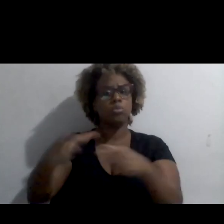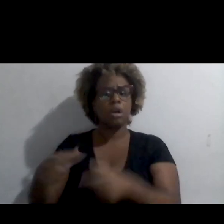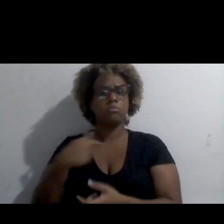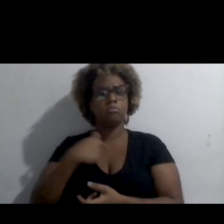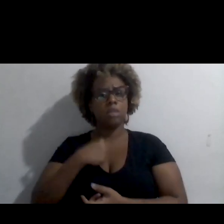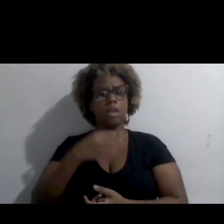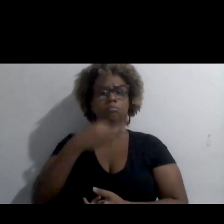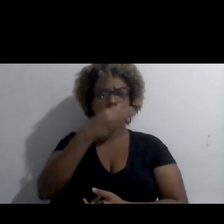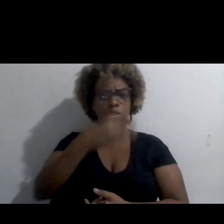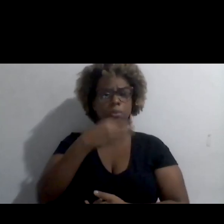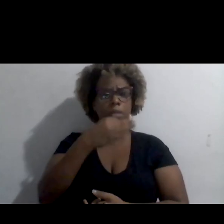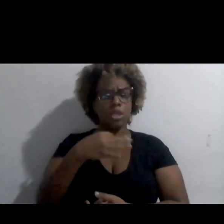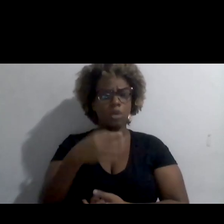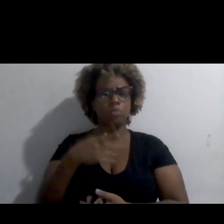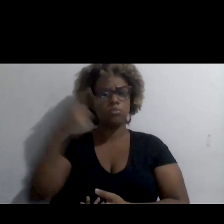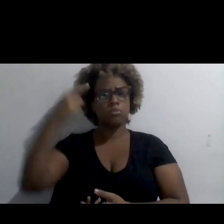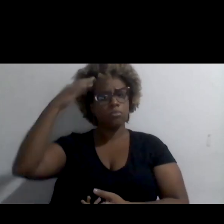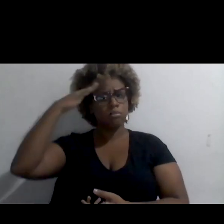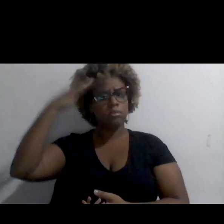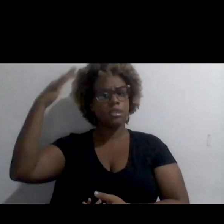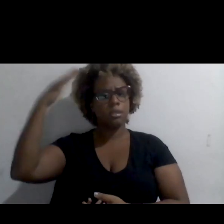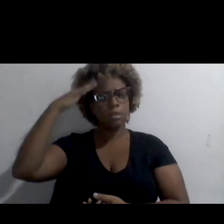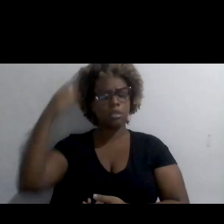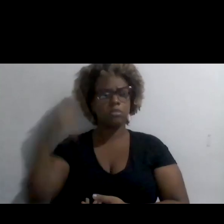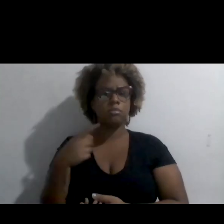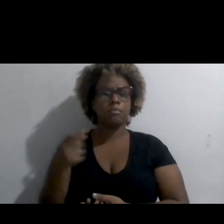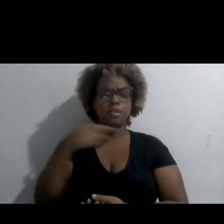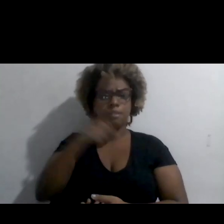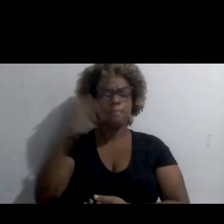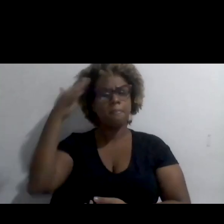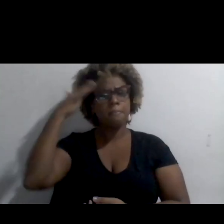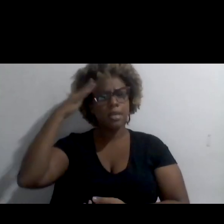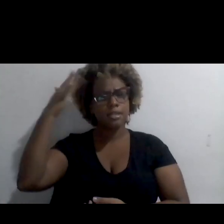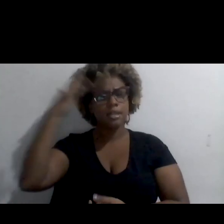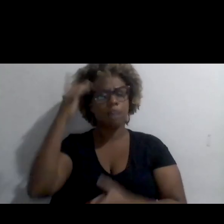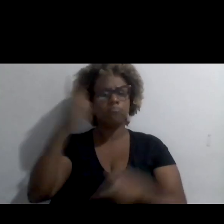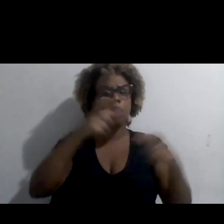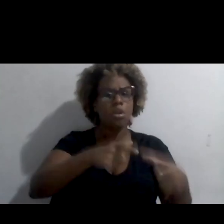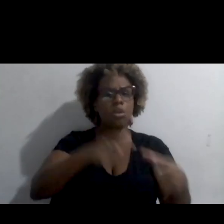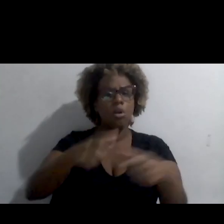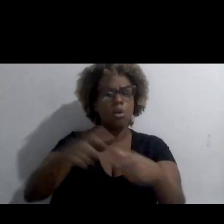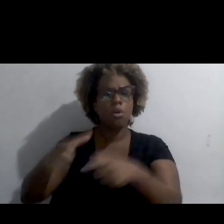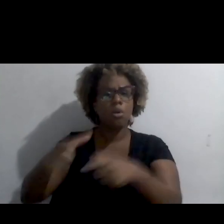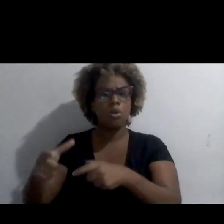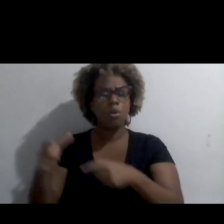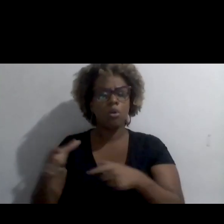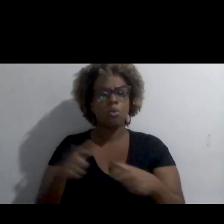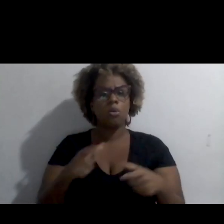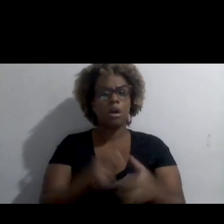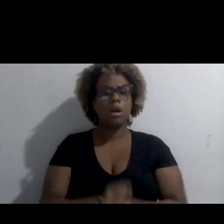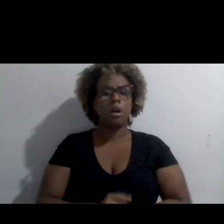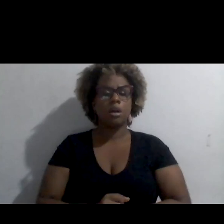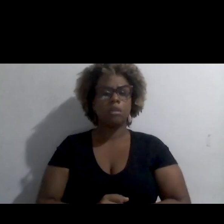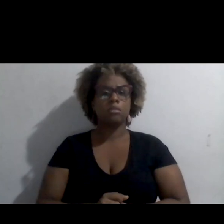trago, pensar nesses espaços, enquanto companhia de dança, pensar em espaço, não sei como é que isso chega no Fundo de